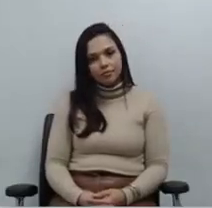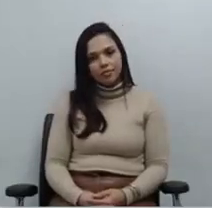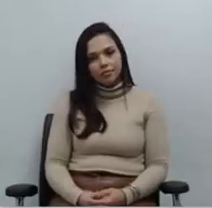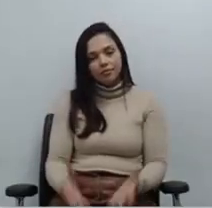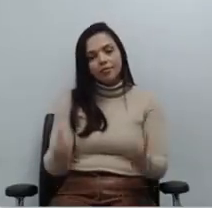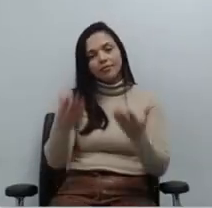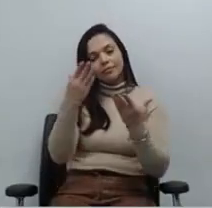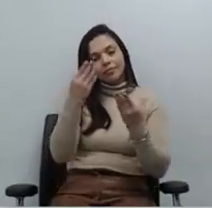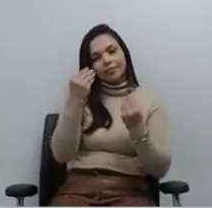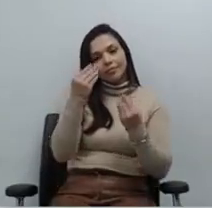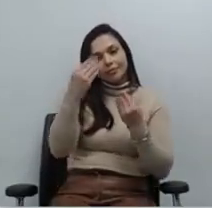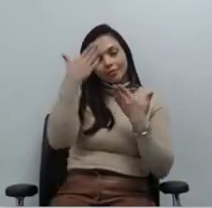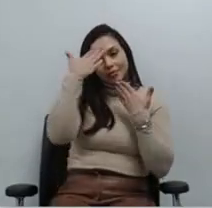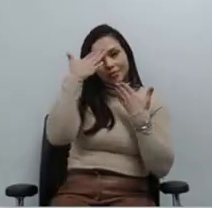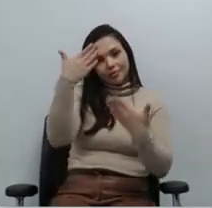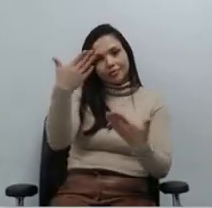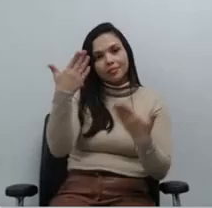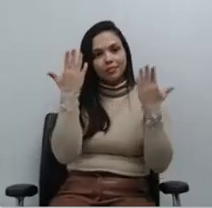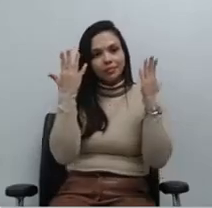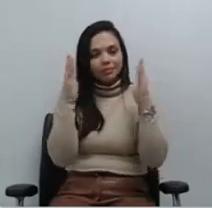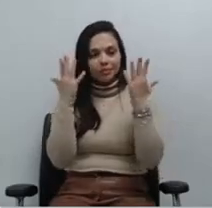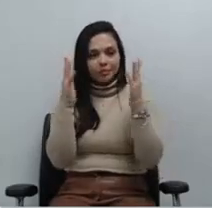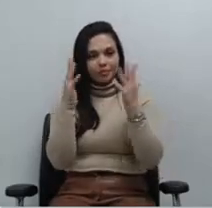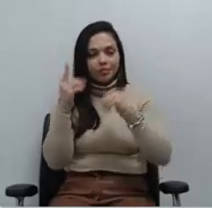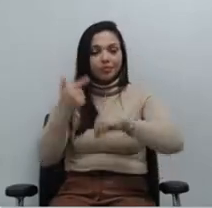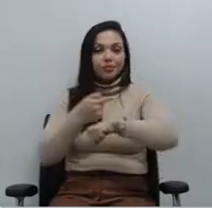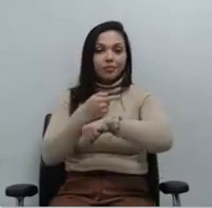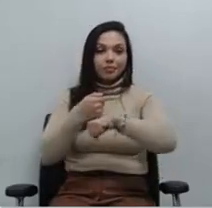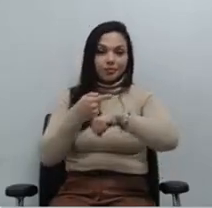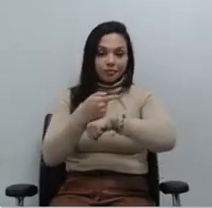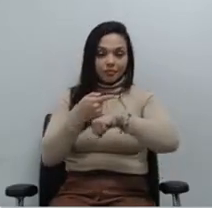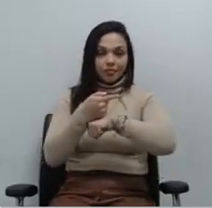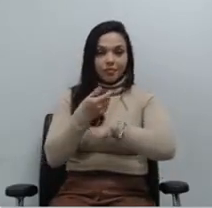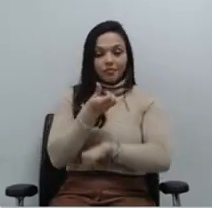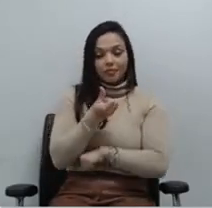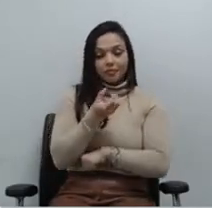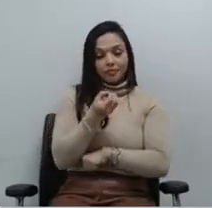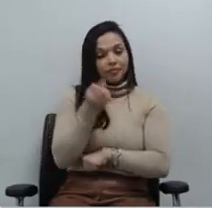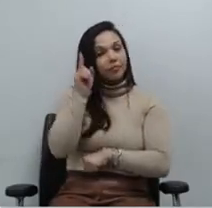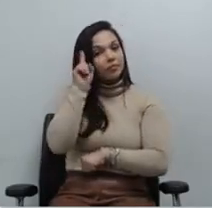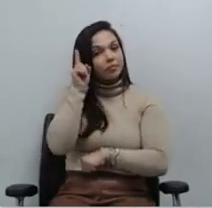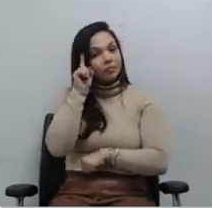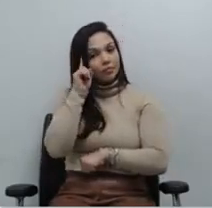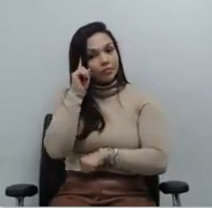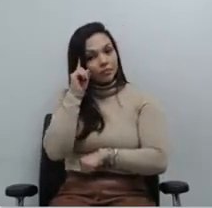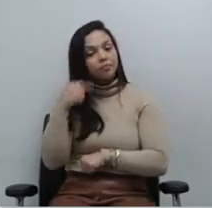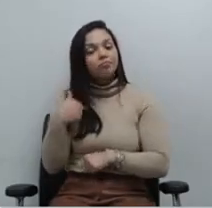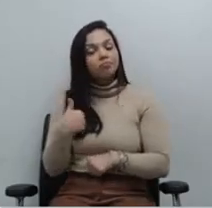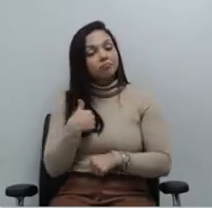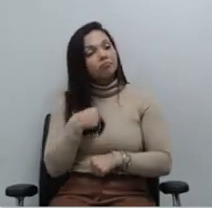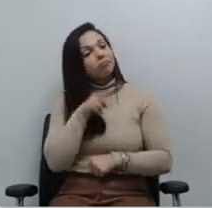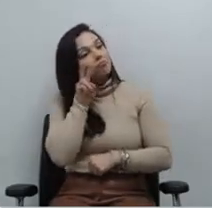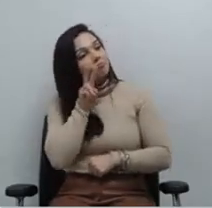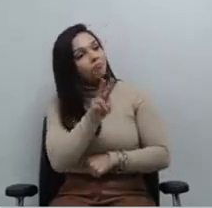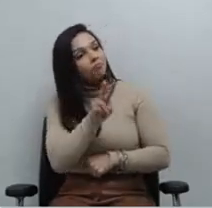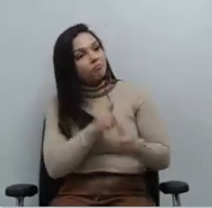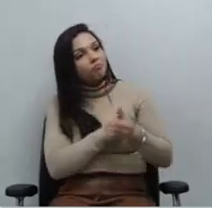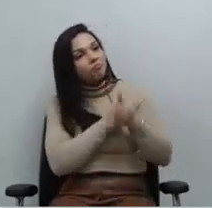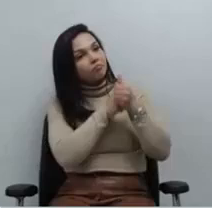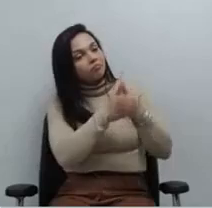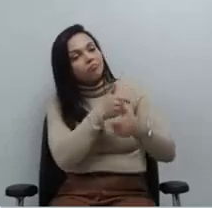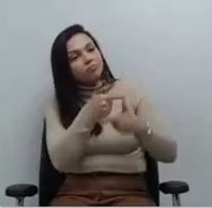Muito obrigada. Gostaria de parabenizar a gestão pelos primeiros 60 dias. Tem sido uma honra poder acompanhar os trabalhos e fazer